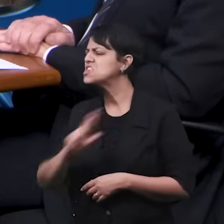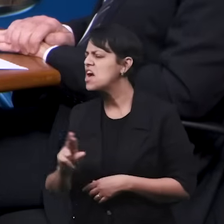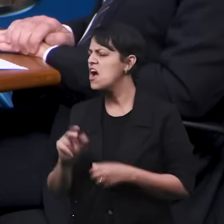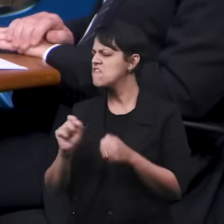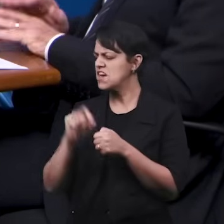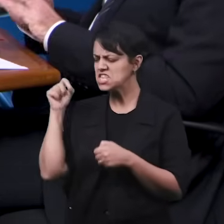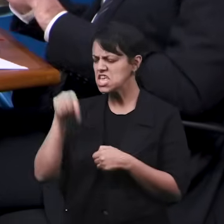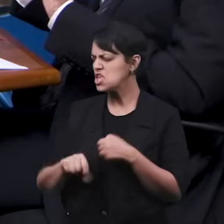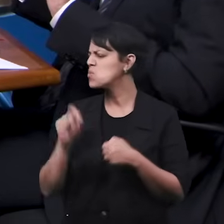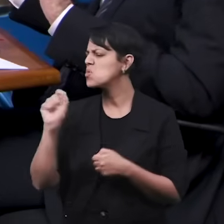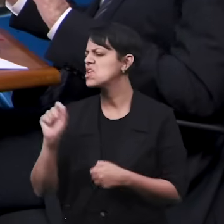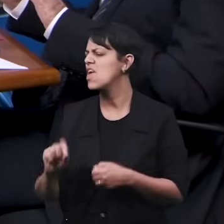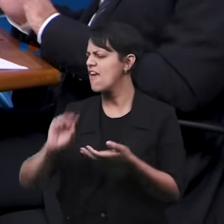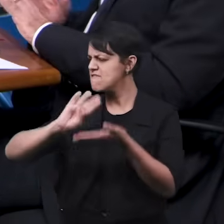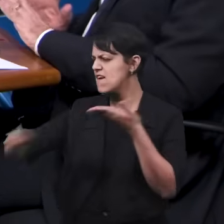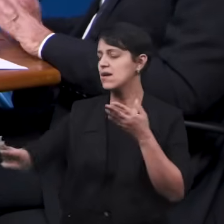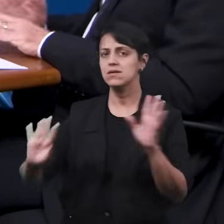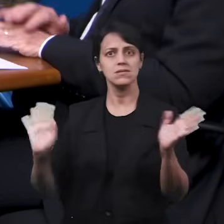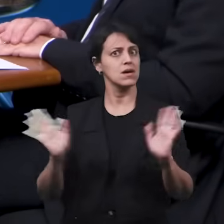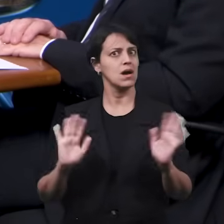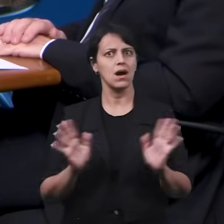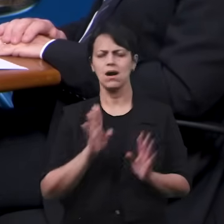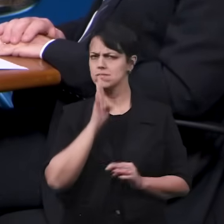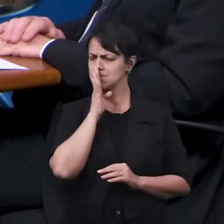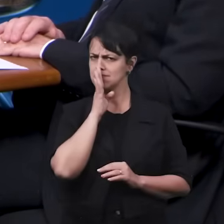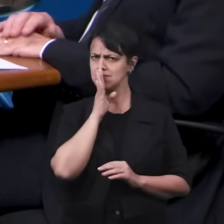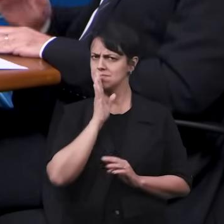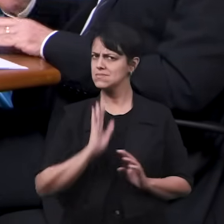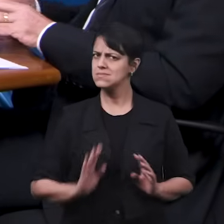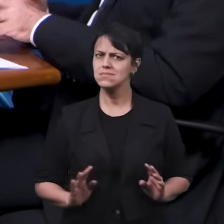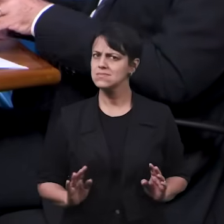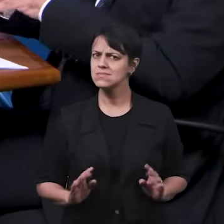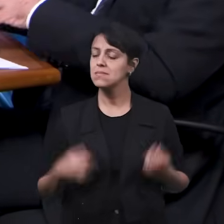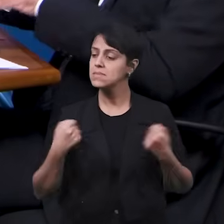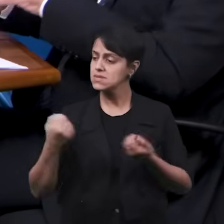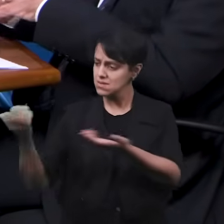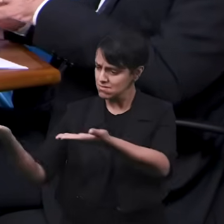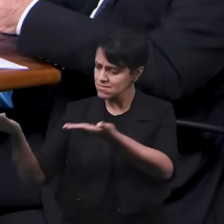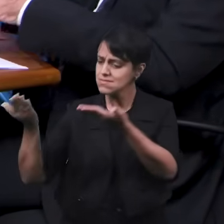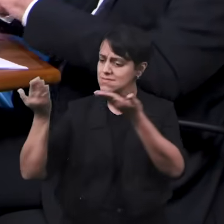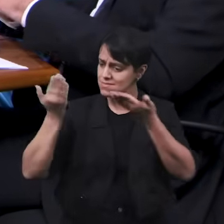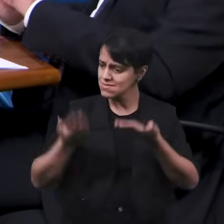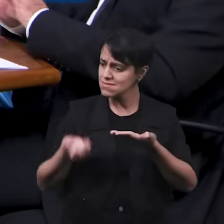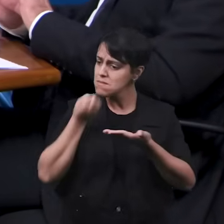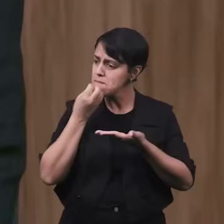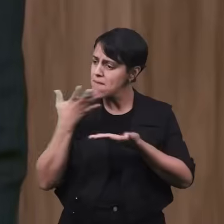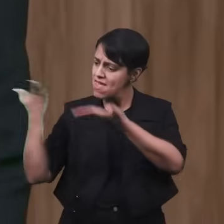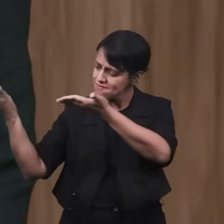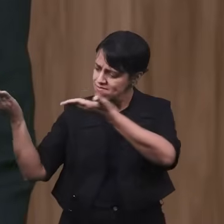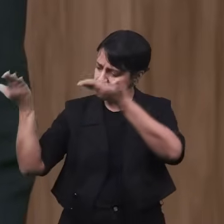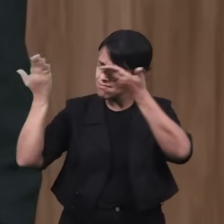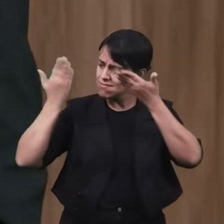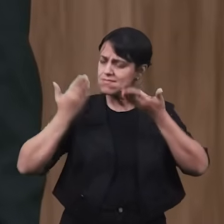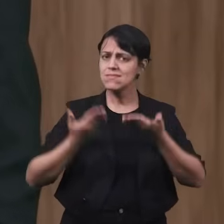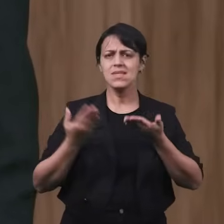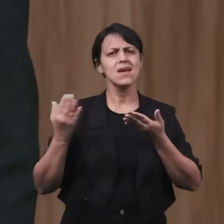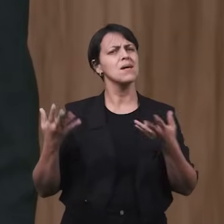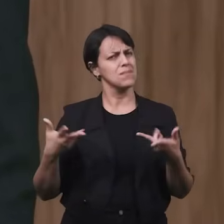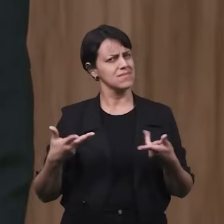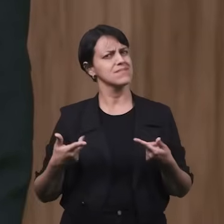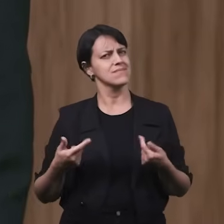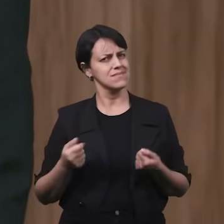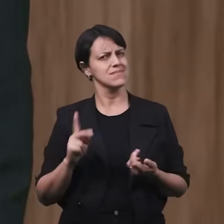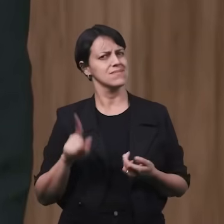outra religião, o que a senhora está fazendo aqui? Exato. Não teve esse comportamento. Vem para nós, se define. Não teve isso. Isso é